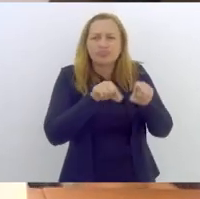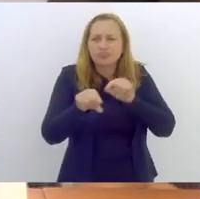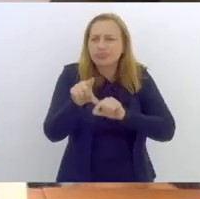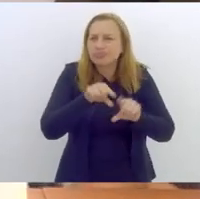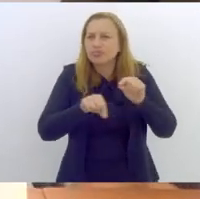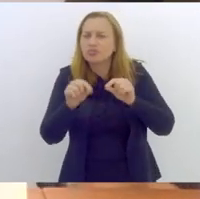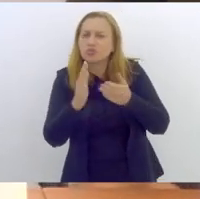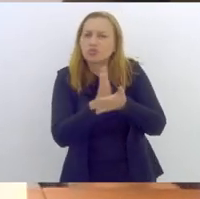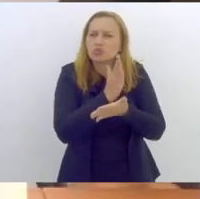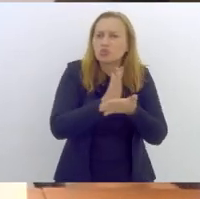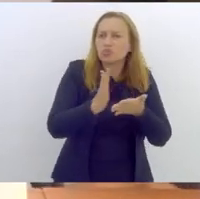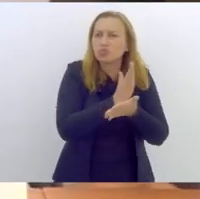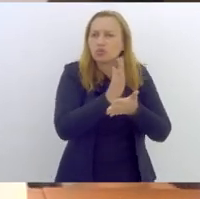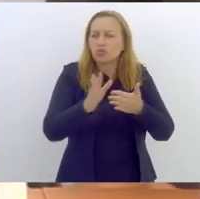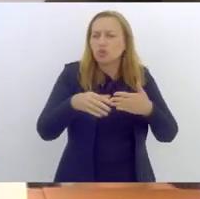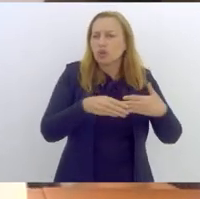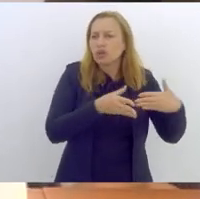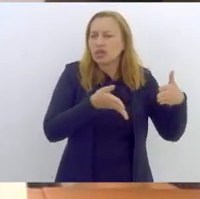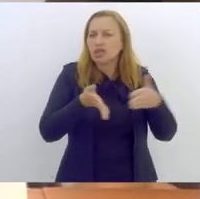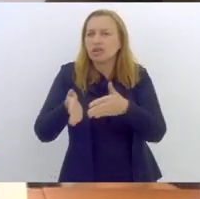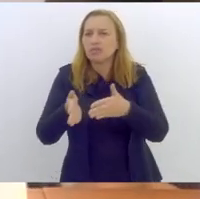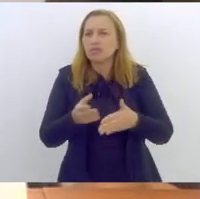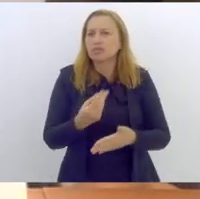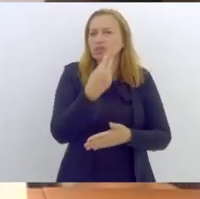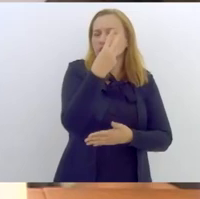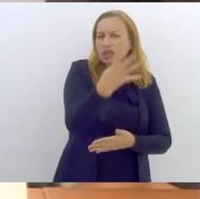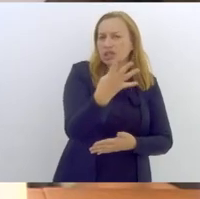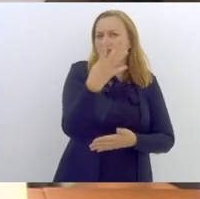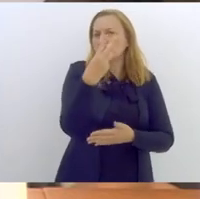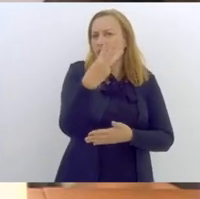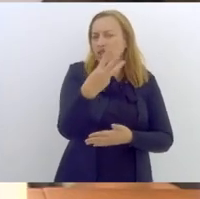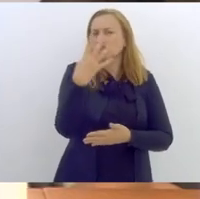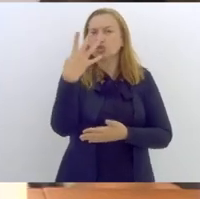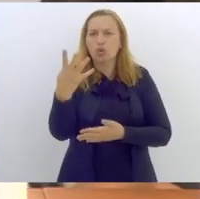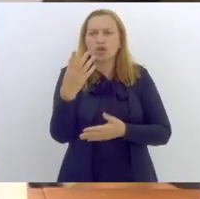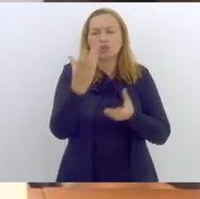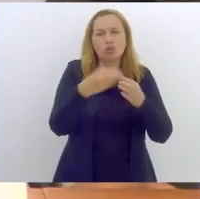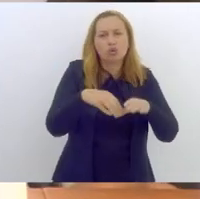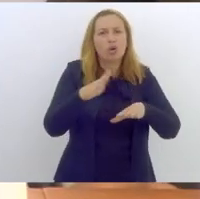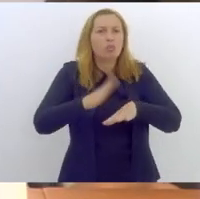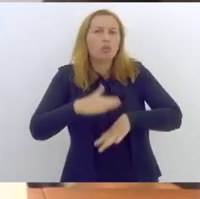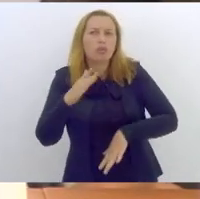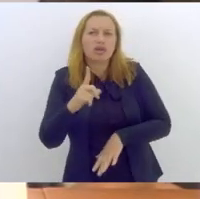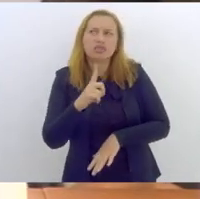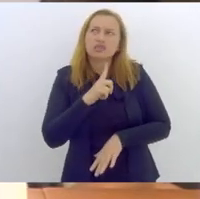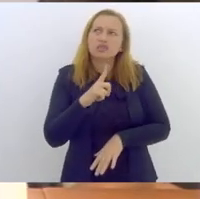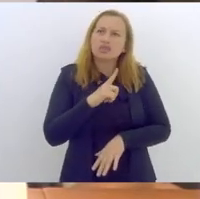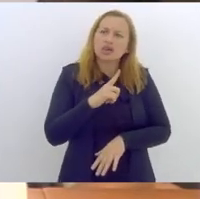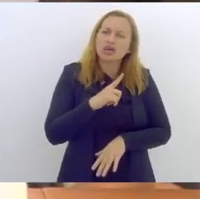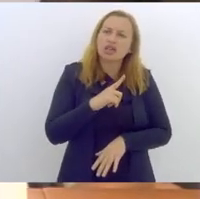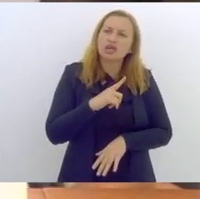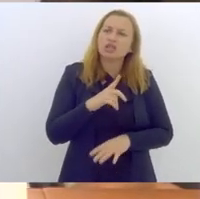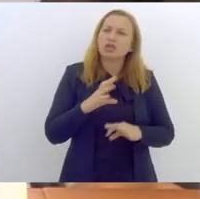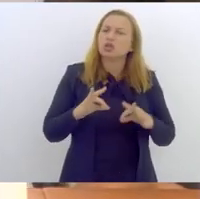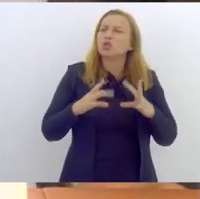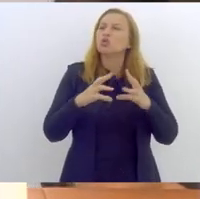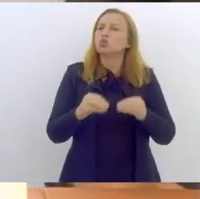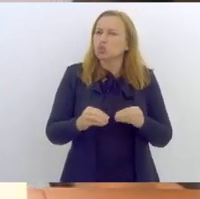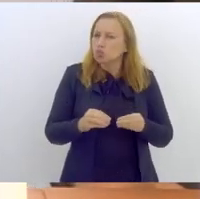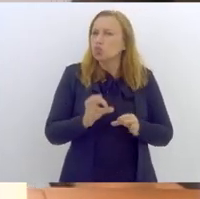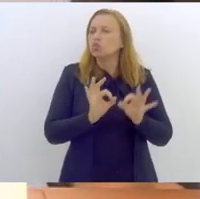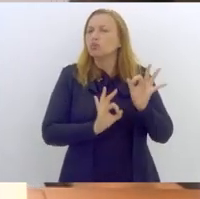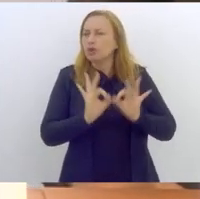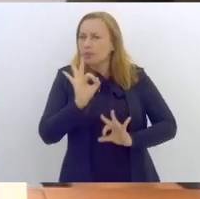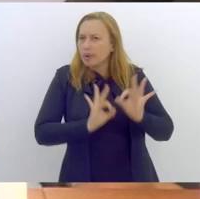Pelo menos eu encaminha a solução de três quatro concursos então assim por mais que já tenha o termo auditivo por mais que já